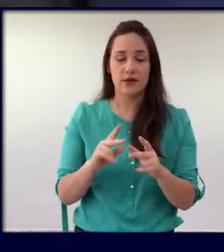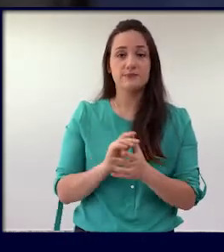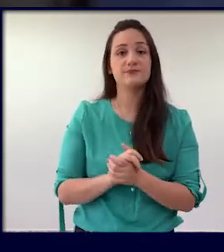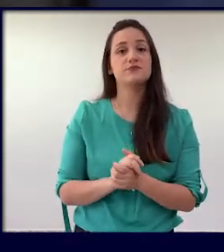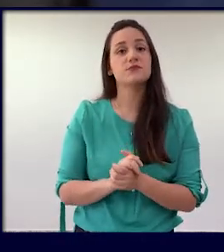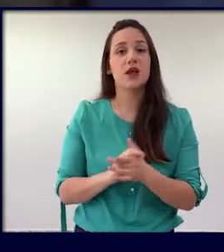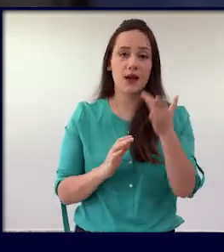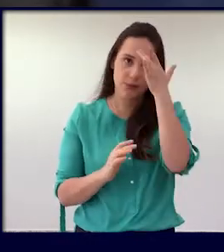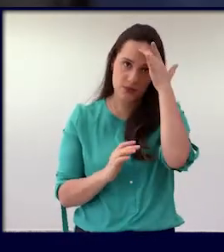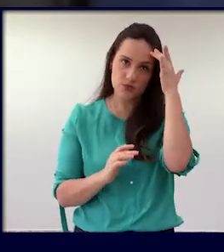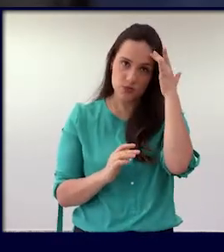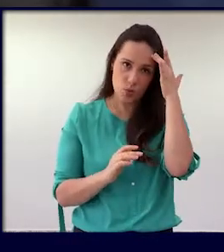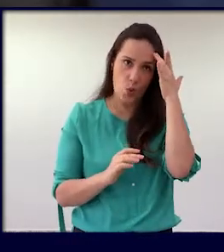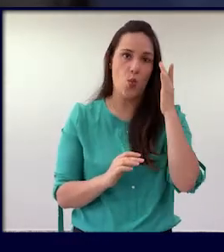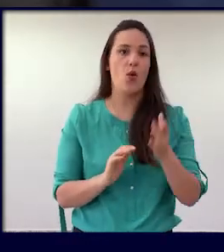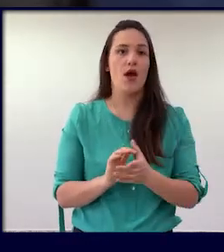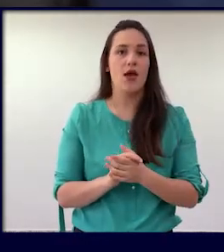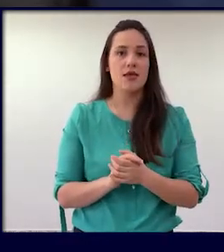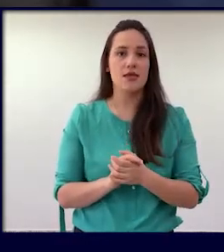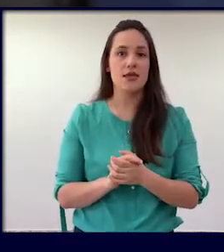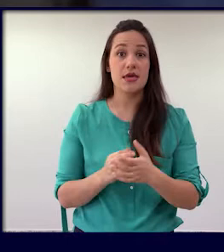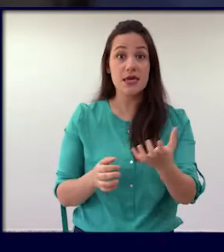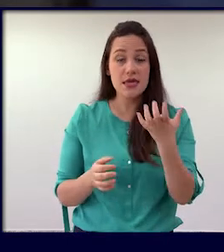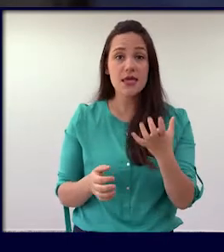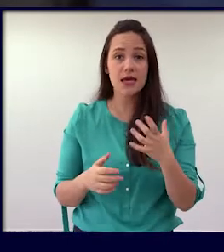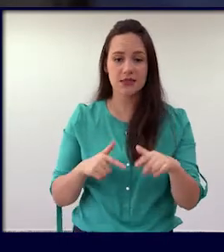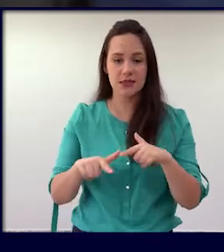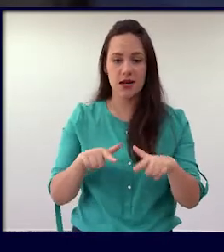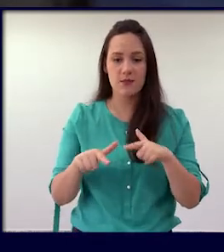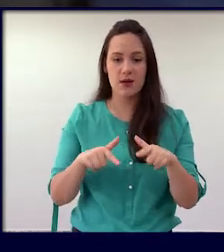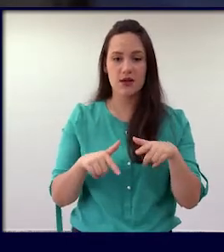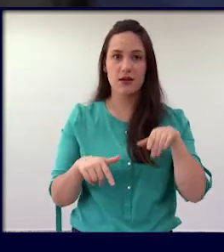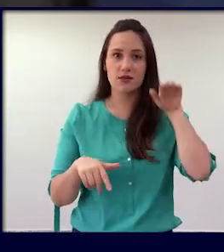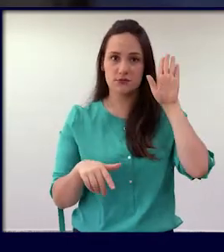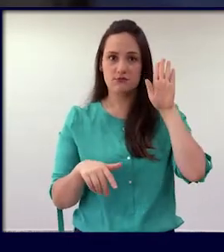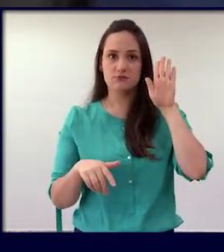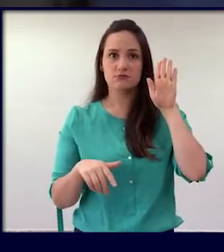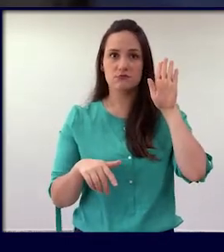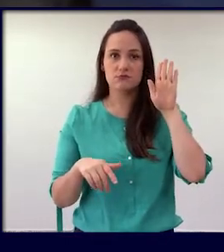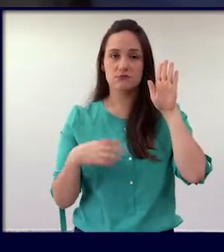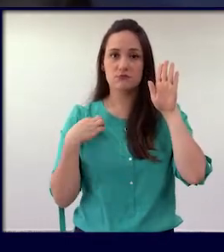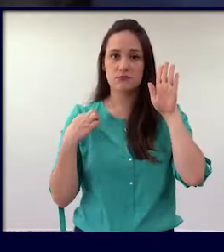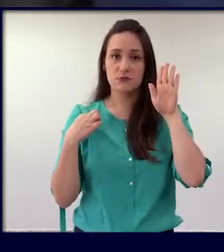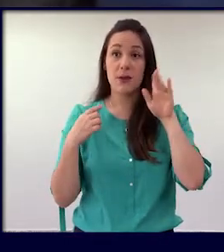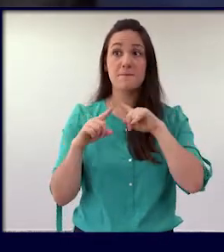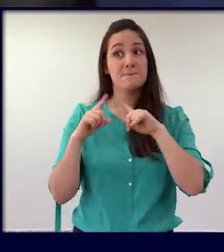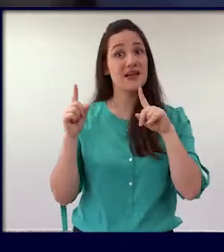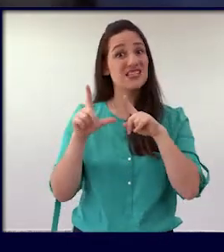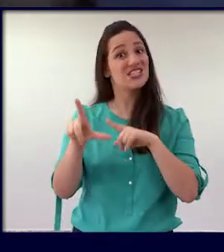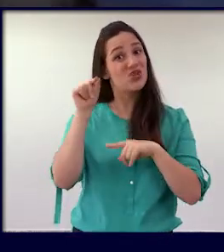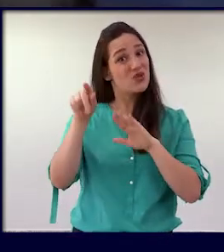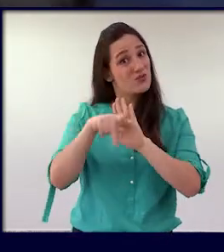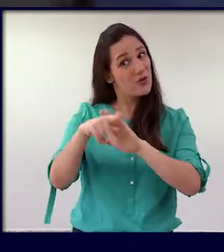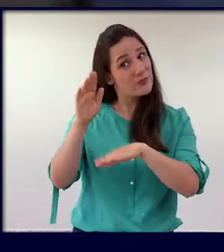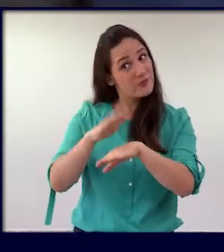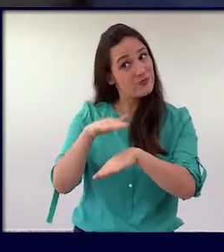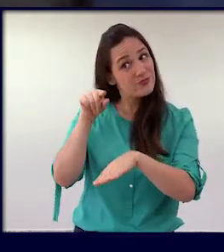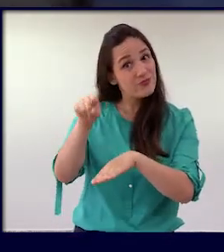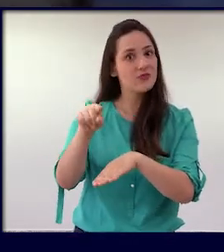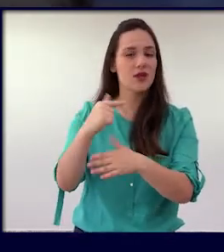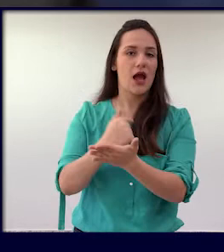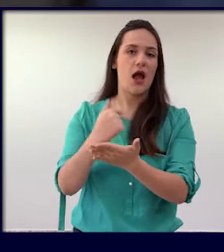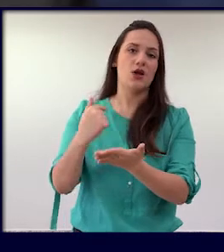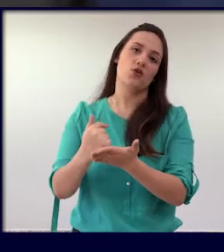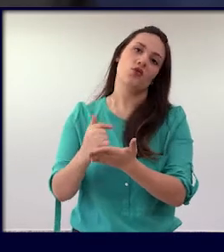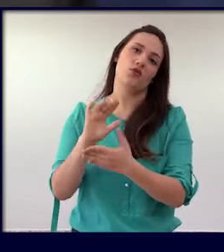questão, é importante que o eleitor entenda que quando ele se voluntaria, ele põe o nome dele à disposição, mas quem vai fazer a convocação é